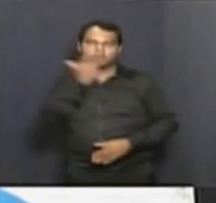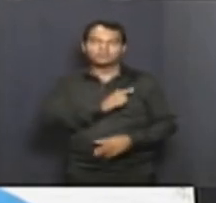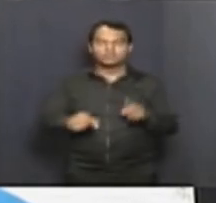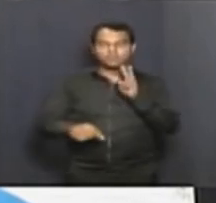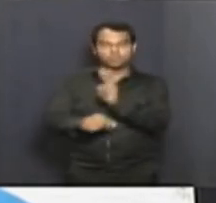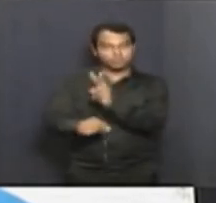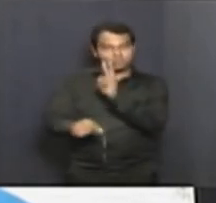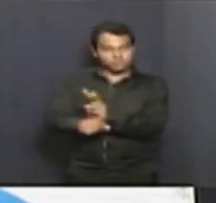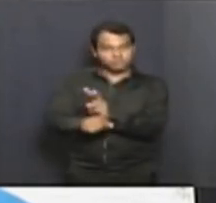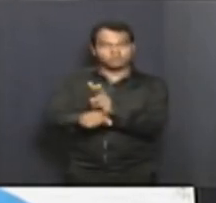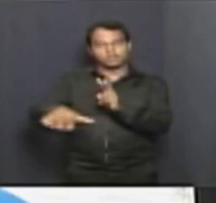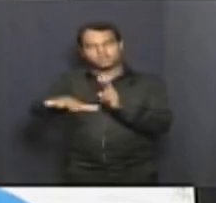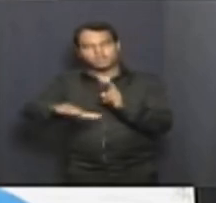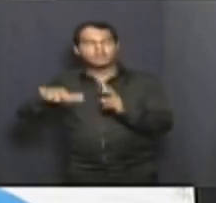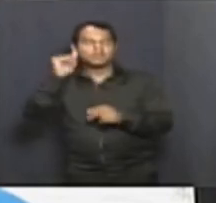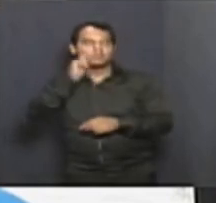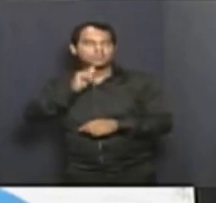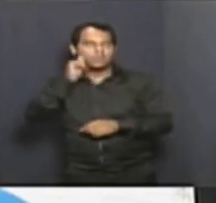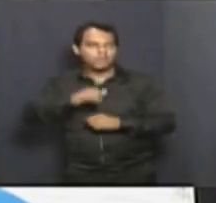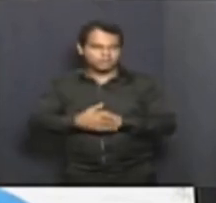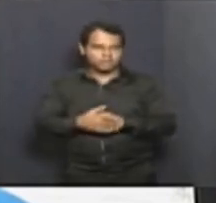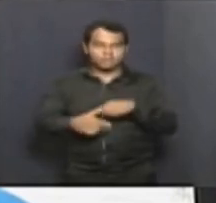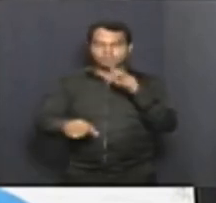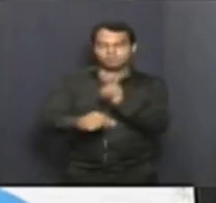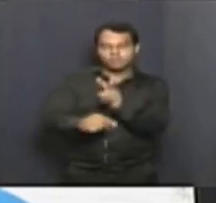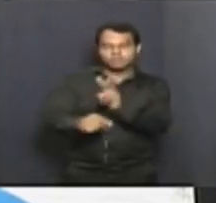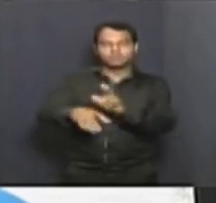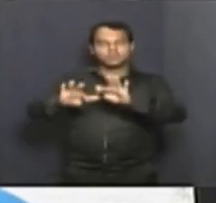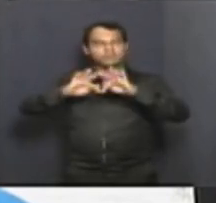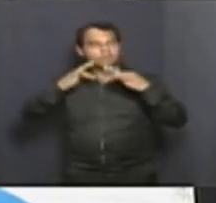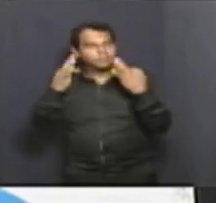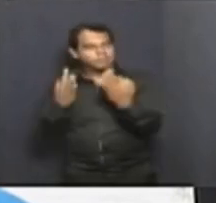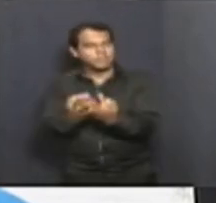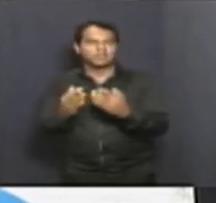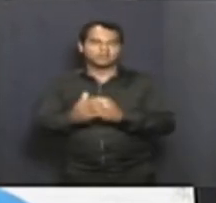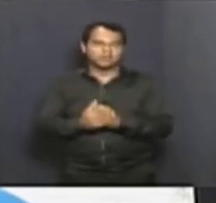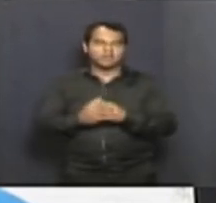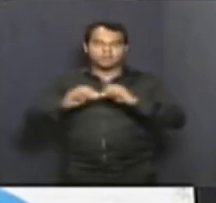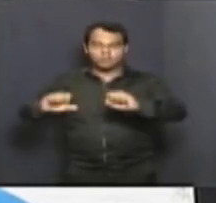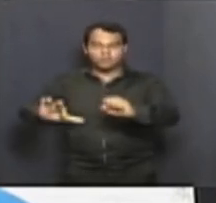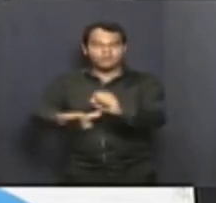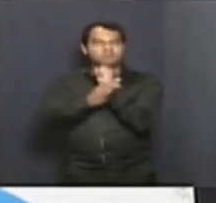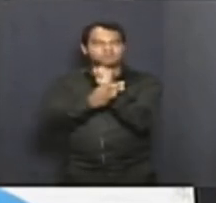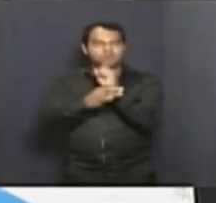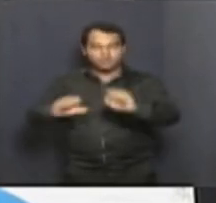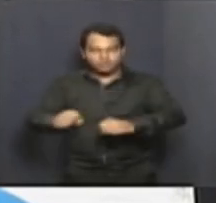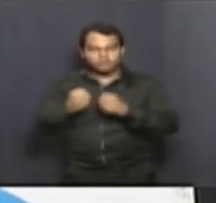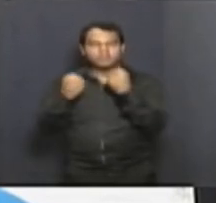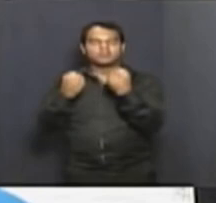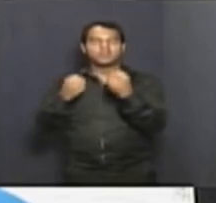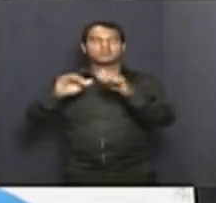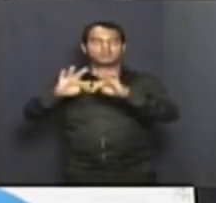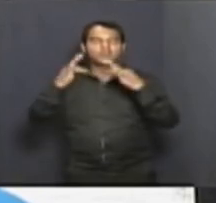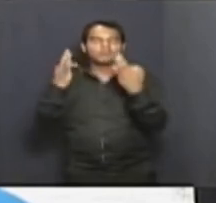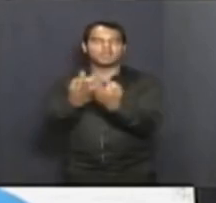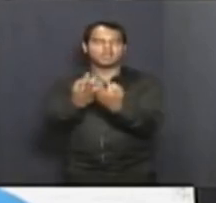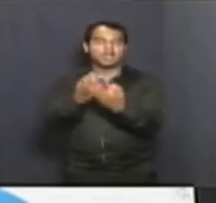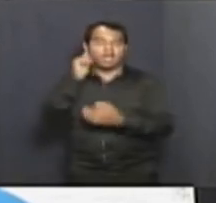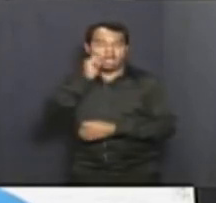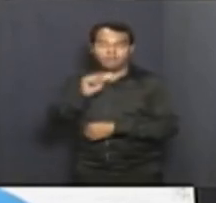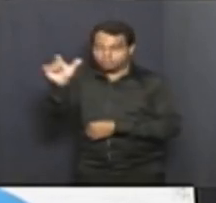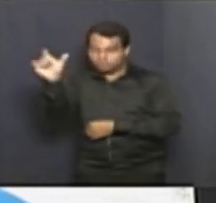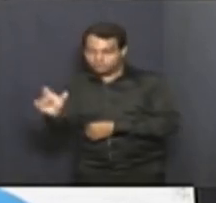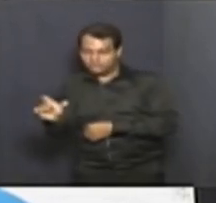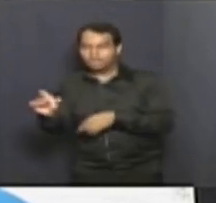das mulheres para a proteção da família o fortalecimento da família a mulher forma também o